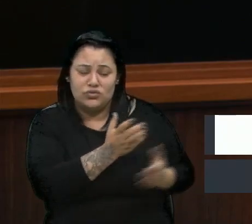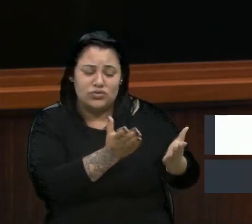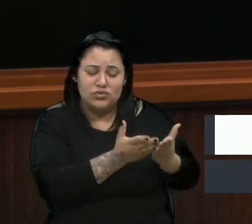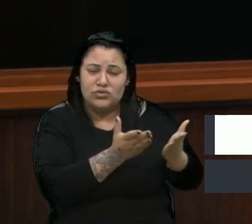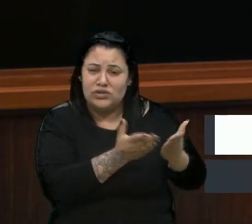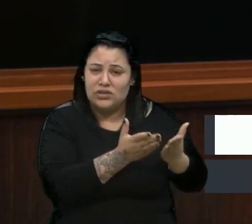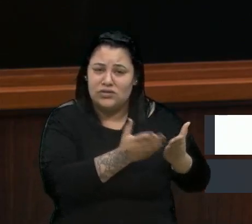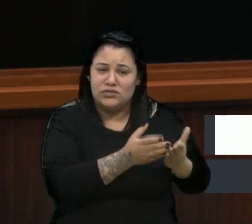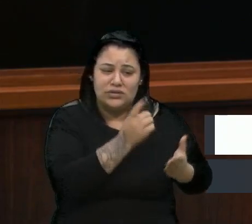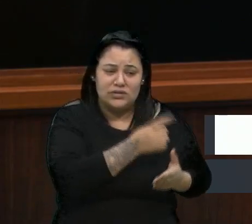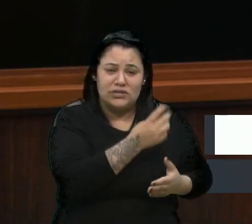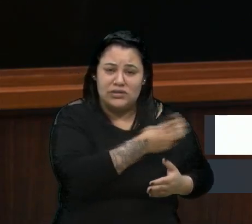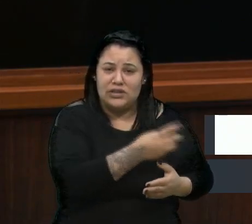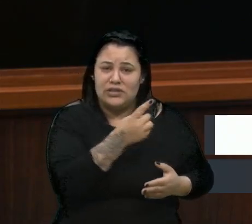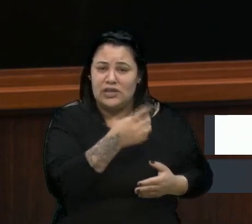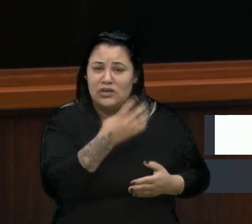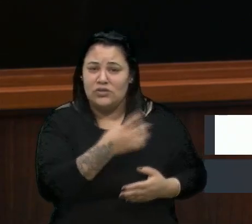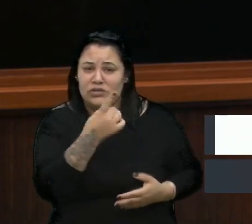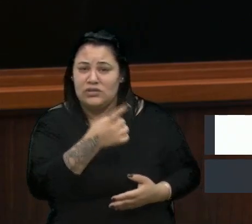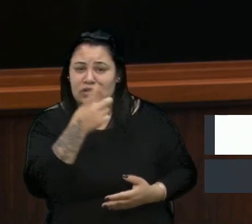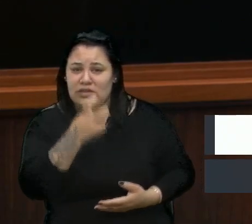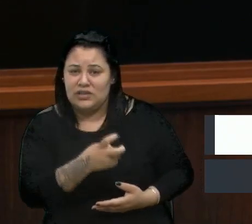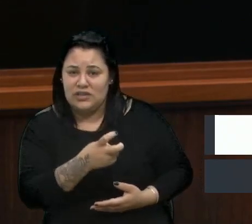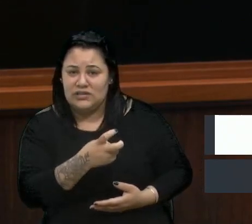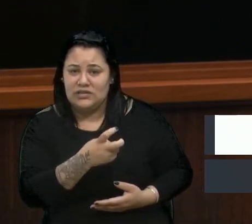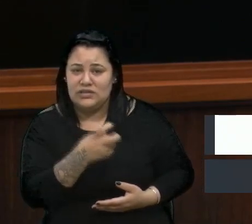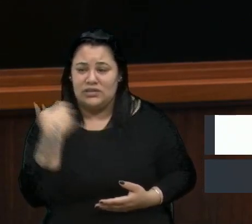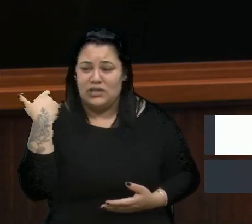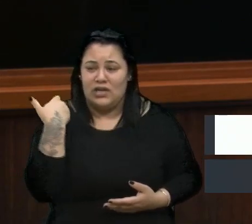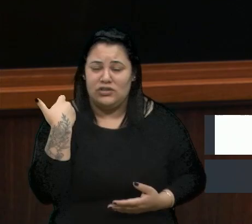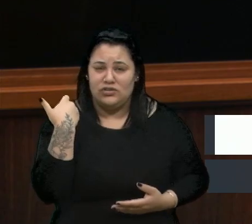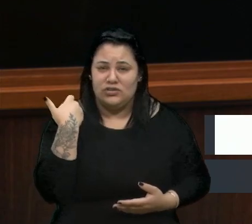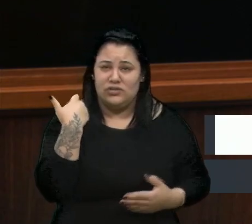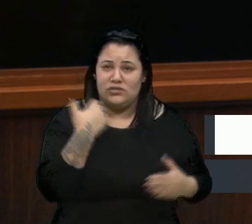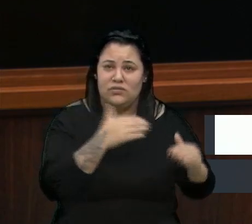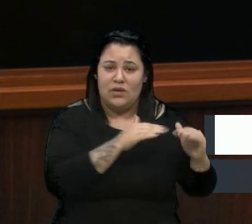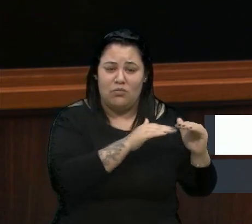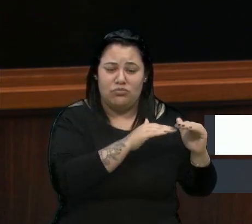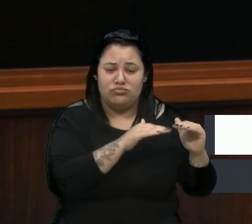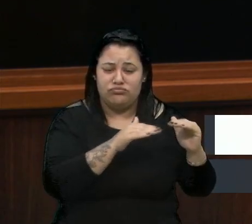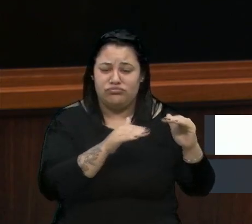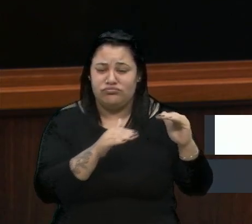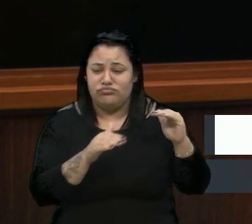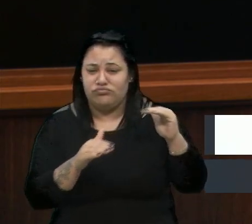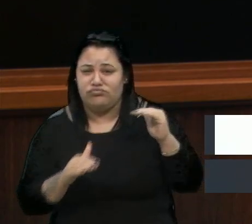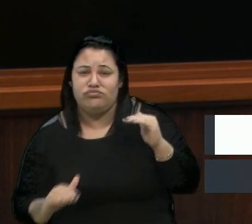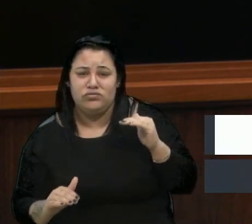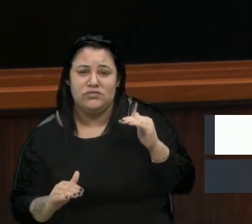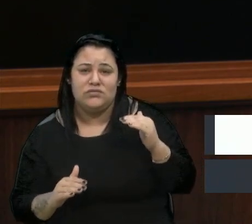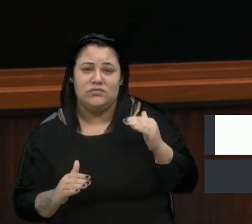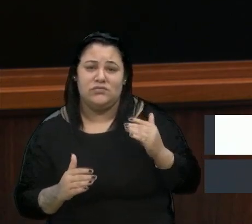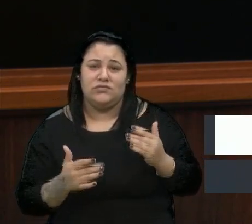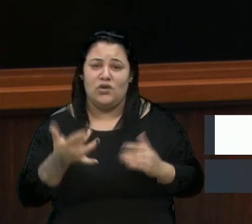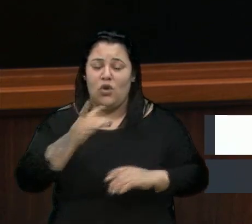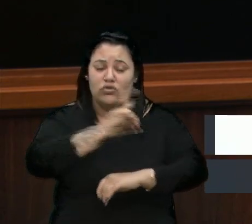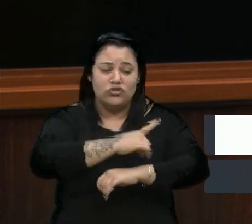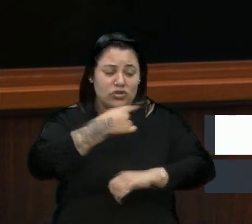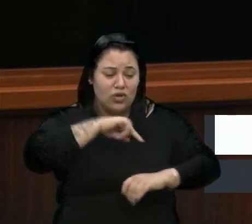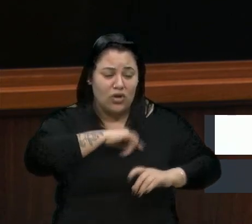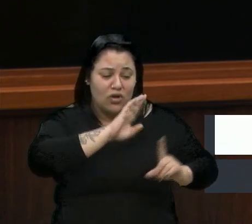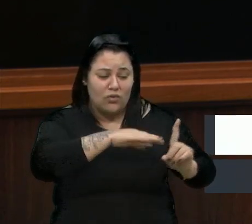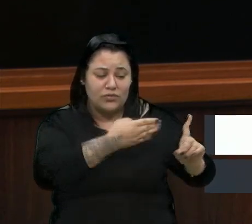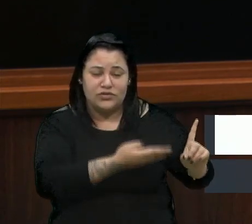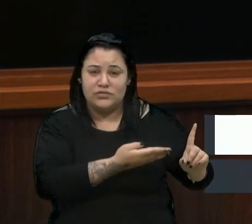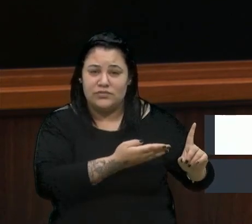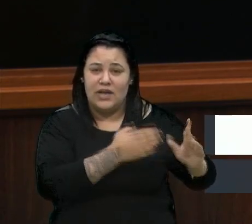de 13, 14, 15 anos numa linha tênue. Nós, outro dia aqui, homenageamos a Casa